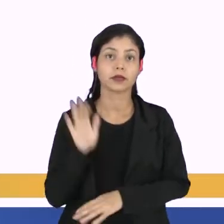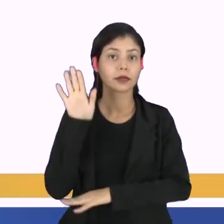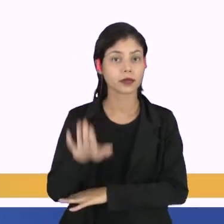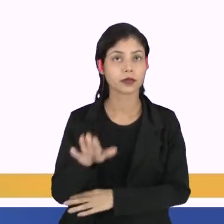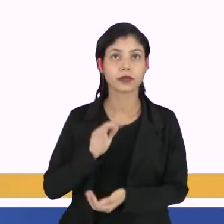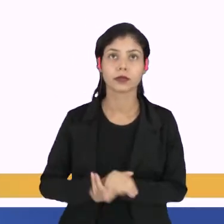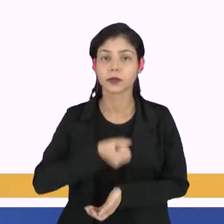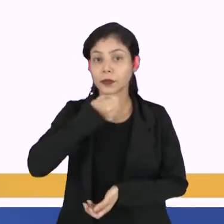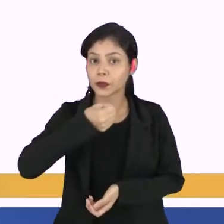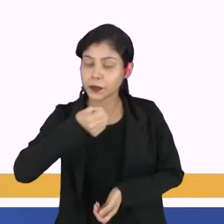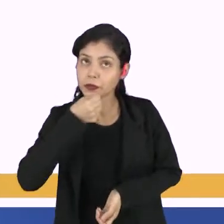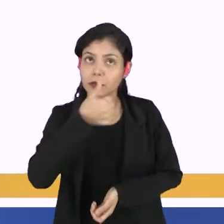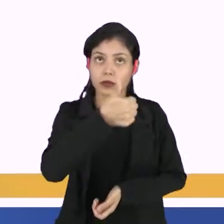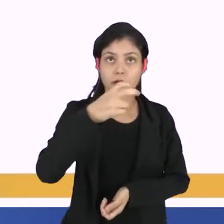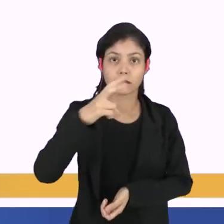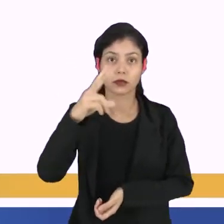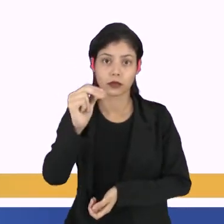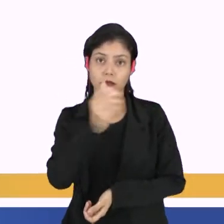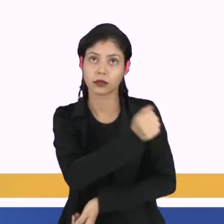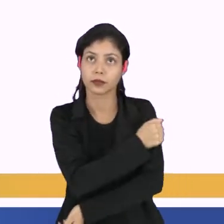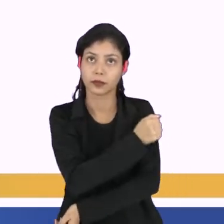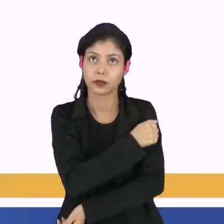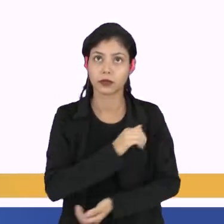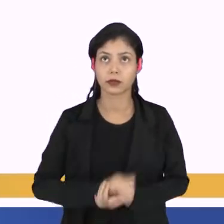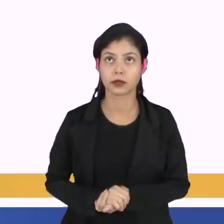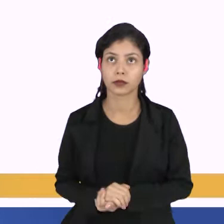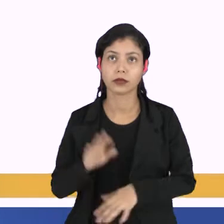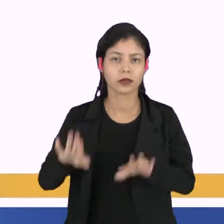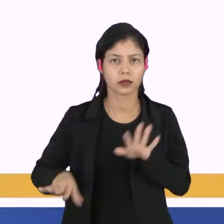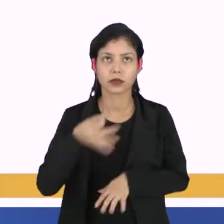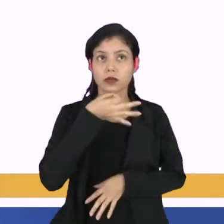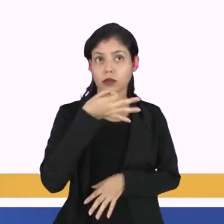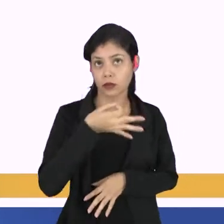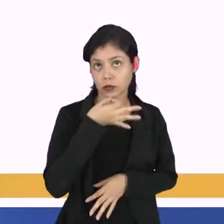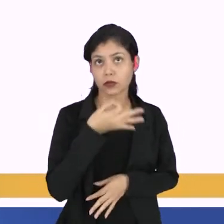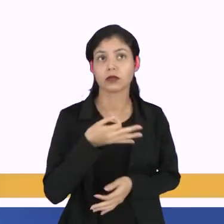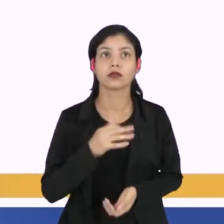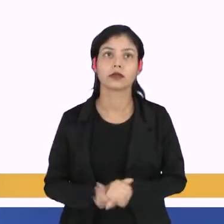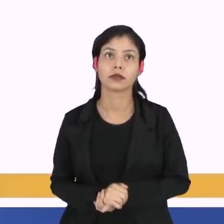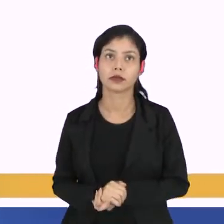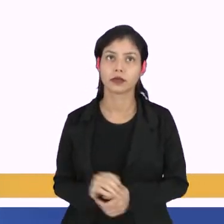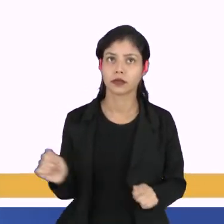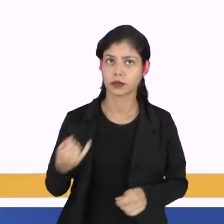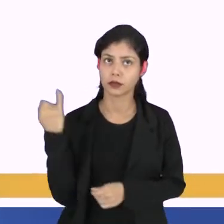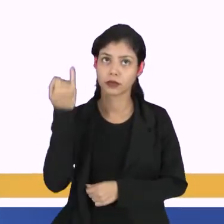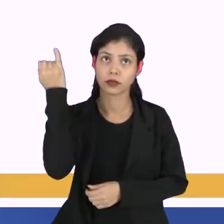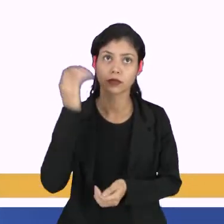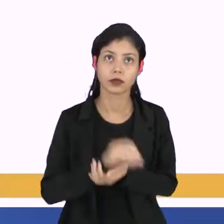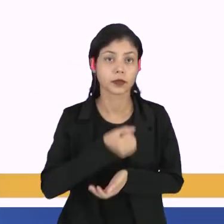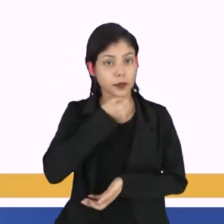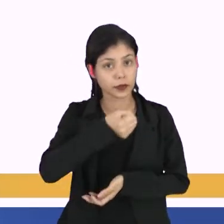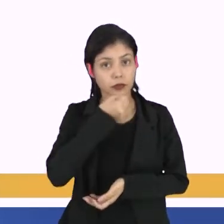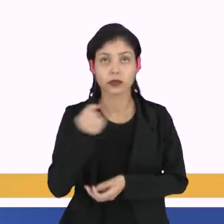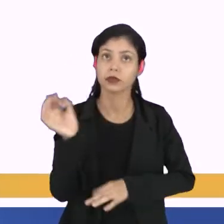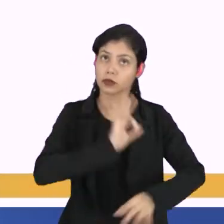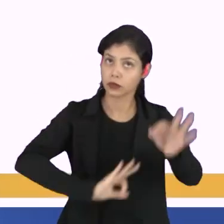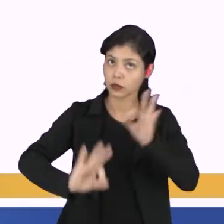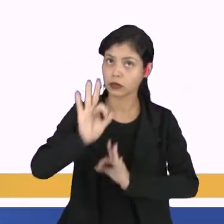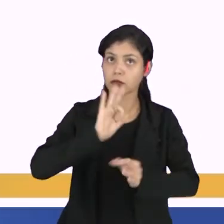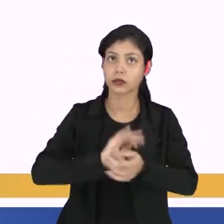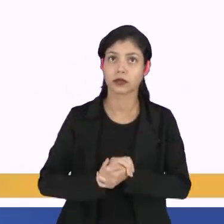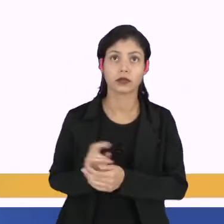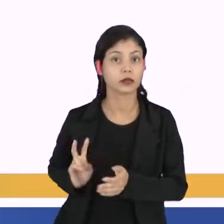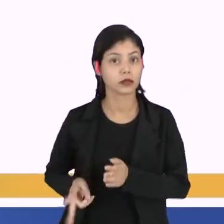Foram entrevistados 150 alunos, aleatoriamente, e as opções preferenciais dos entrevistados